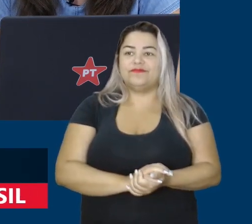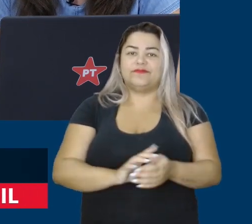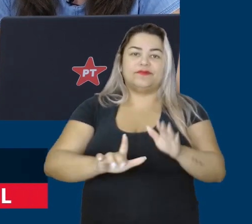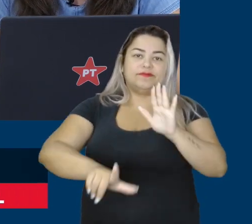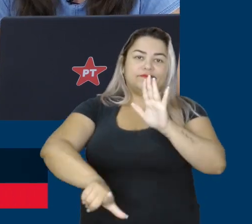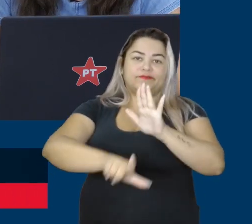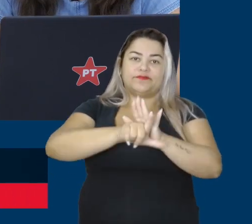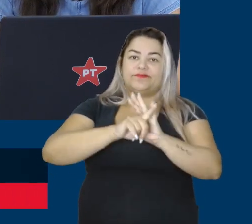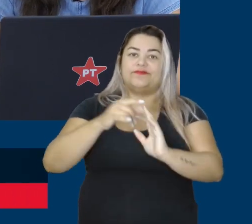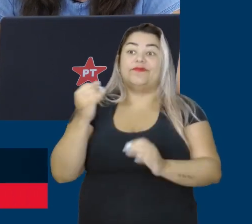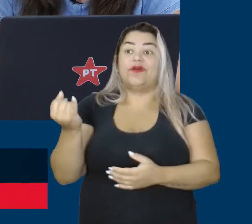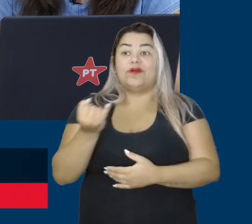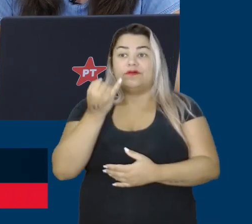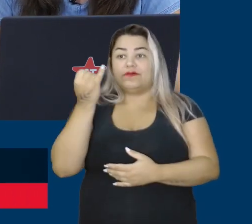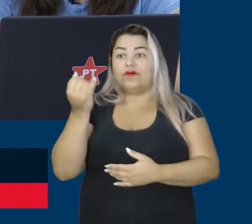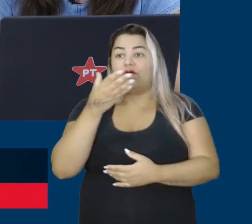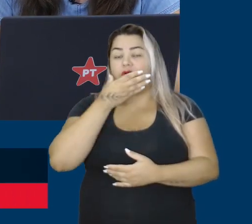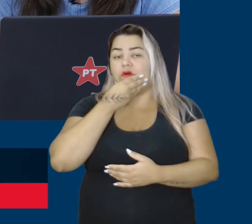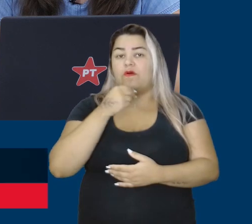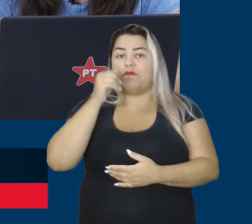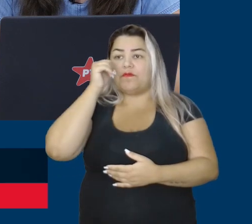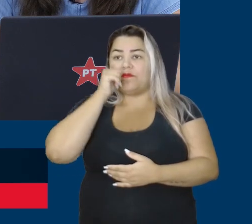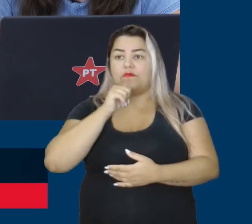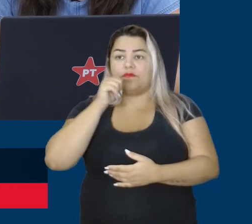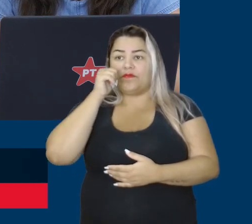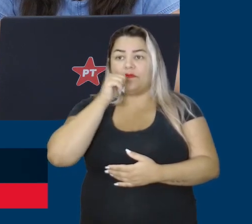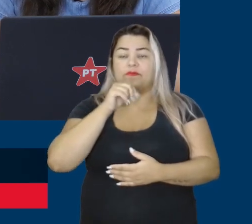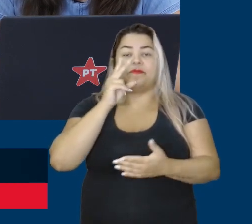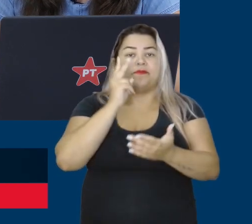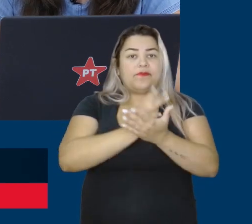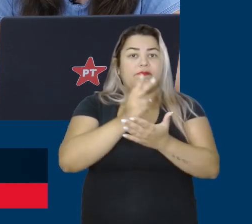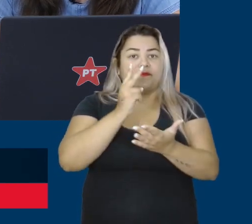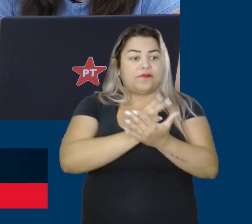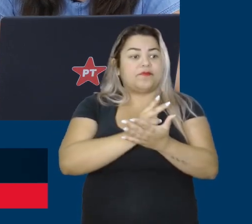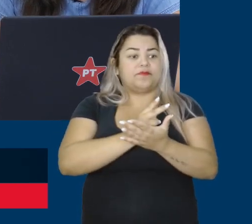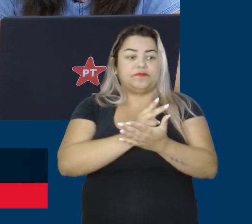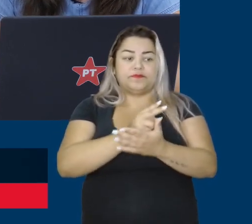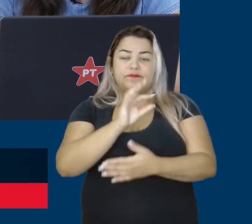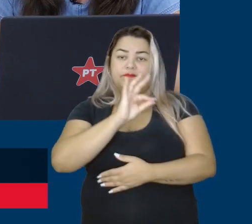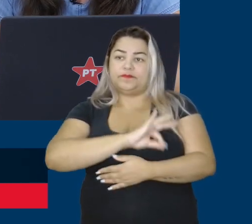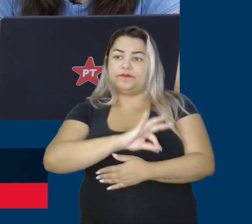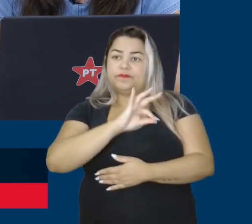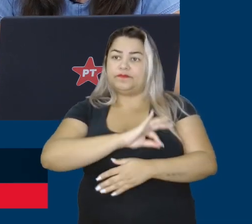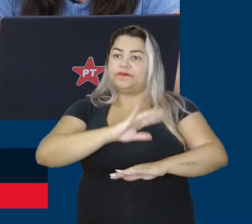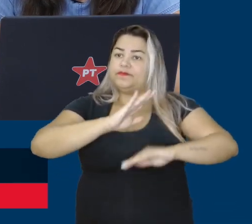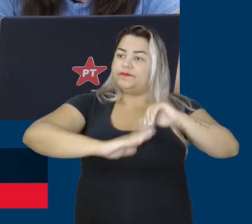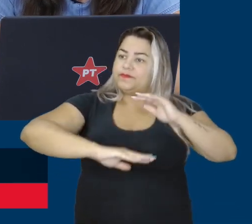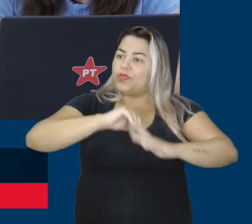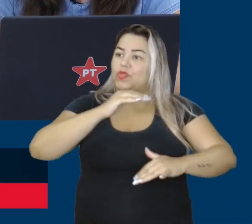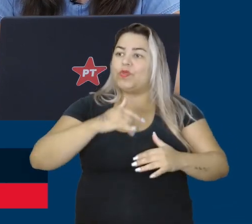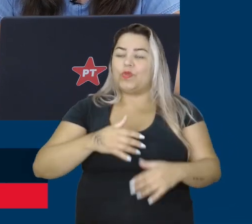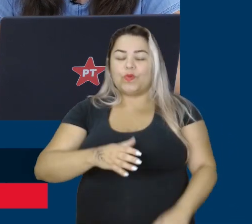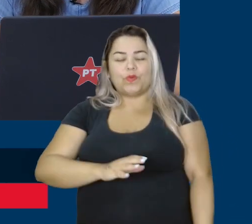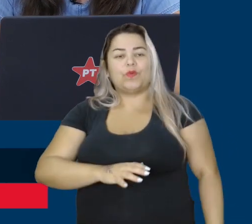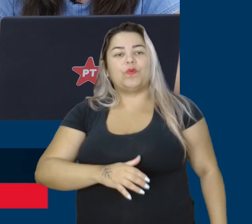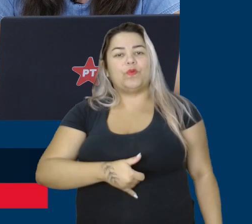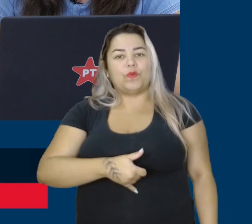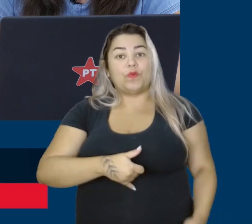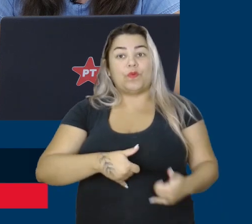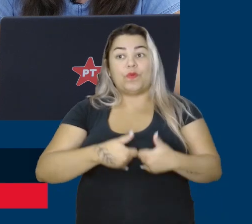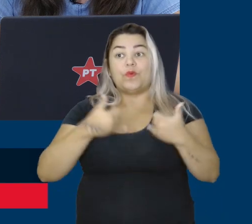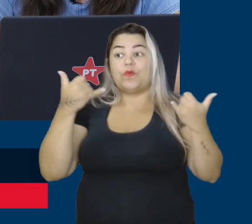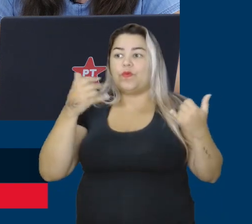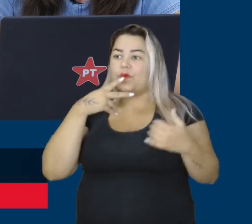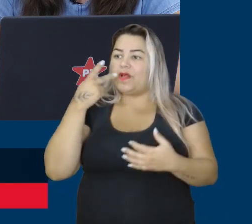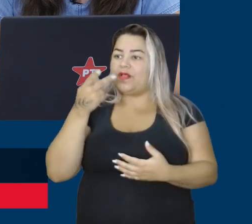mais importantes. Homem e mulher, mesma função, o mesmo salário. Eu tenho orgulho de dizer, no dia que ele sancionou,